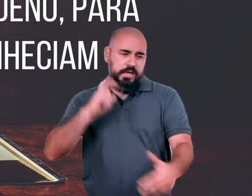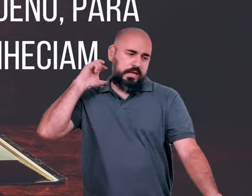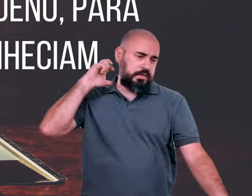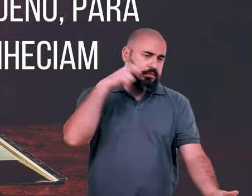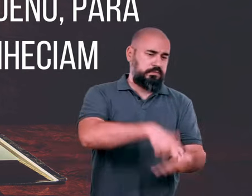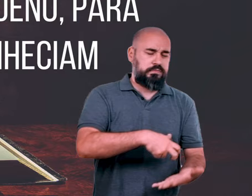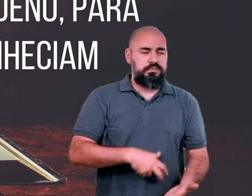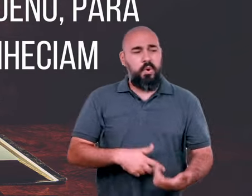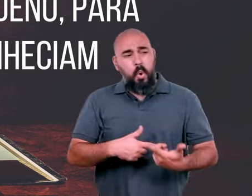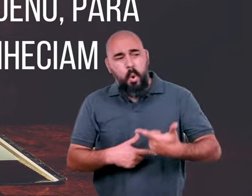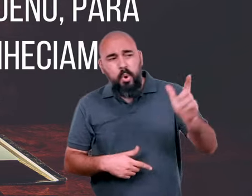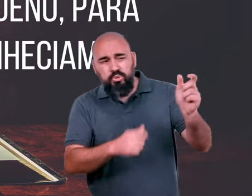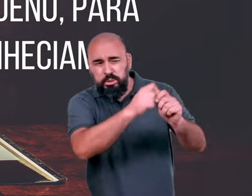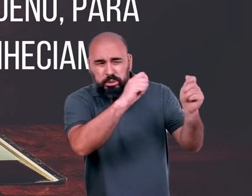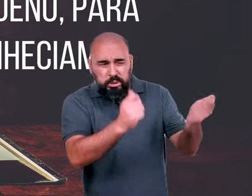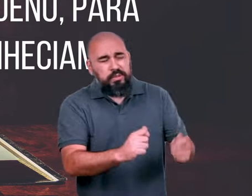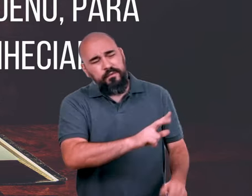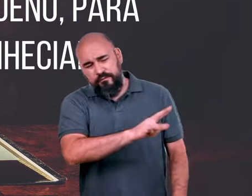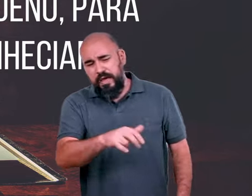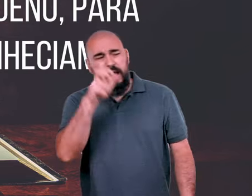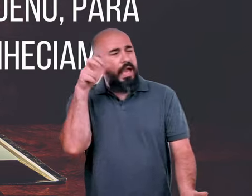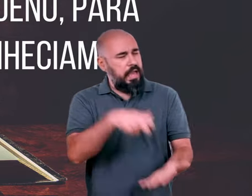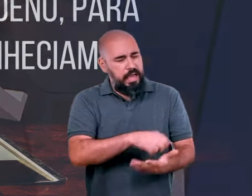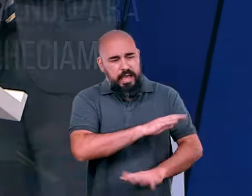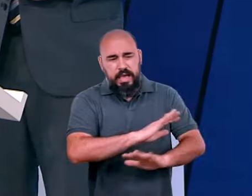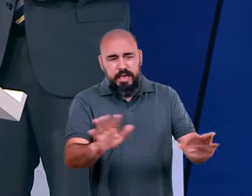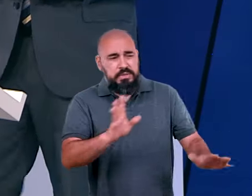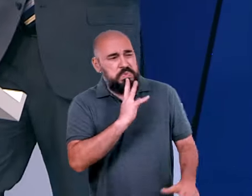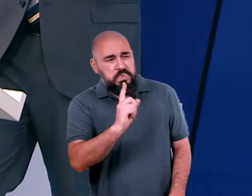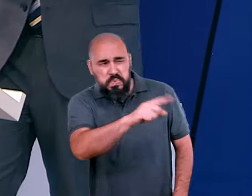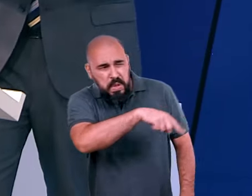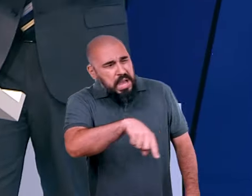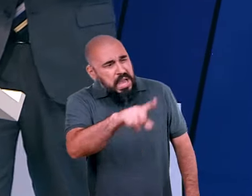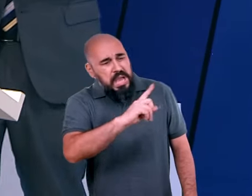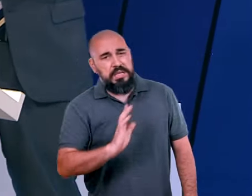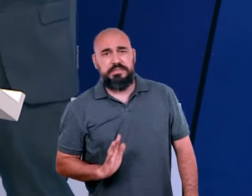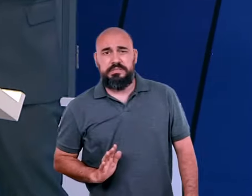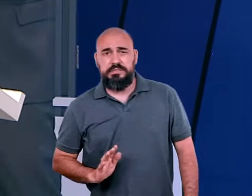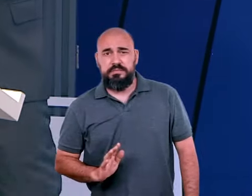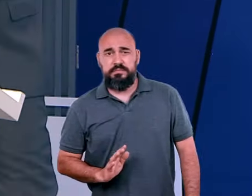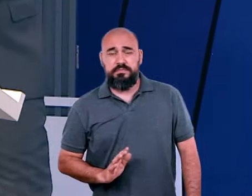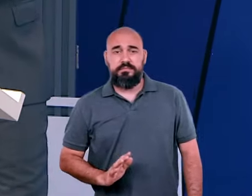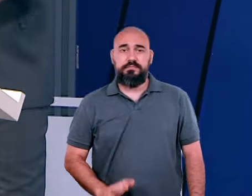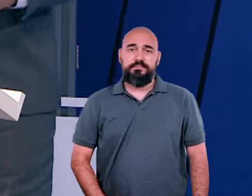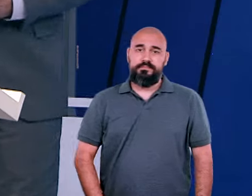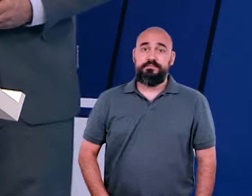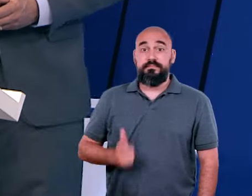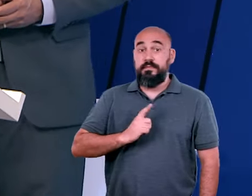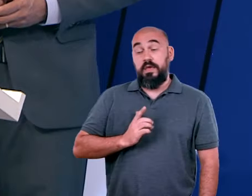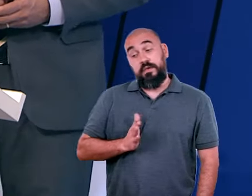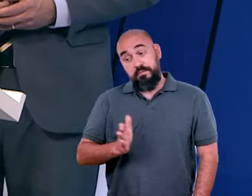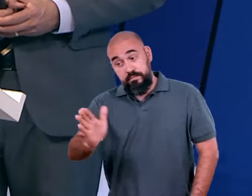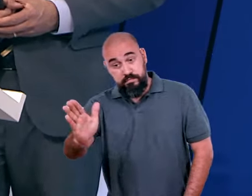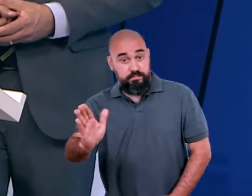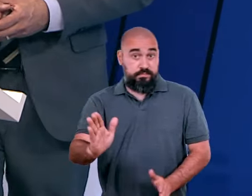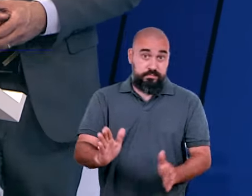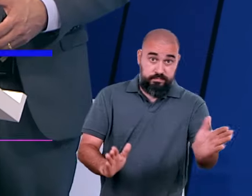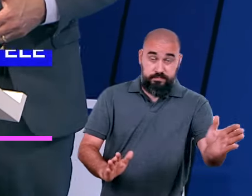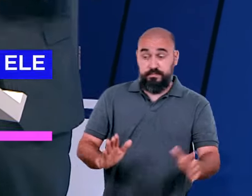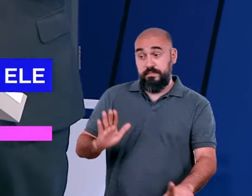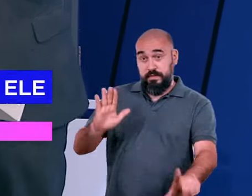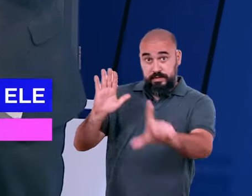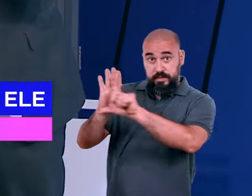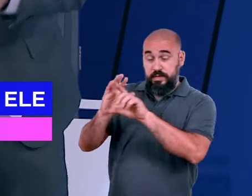para seguirem outros deuses que vocês não conheciam. Tem dois caminhos, o da bênção e o da maldição.